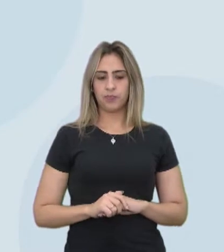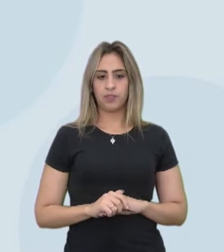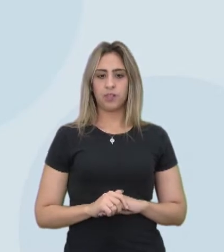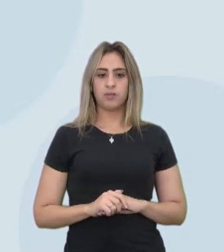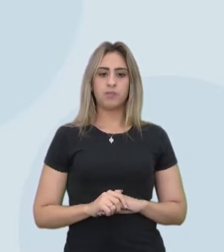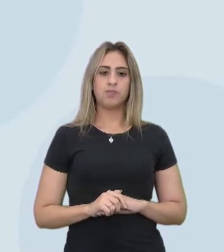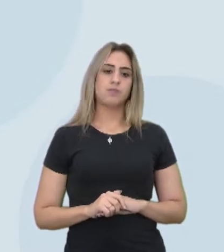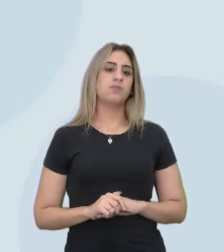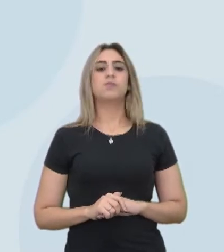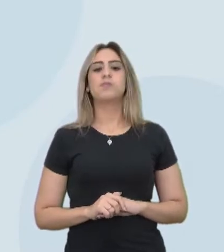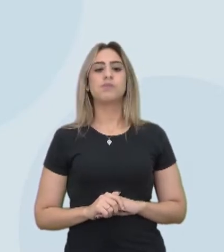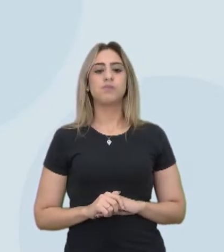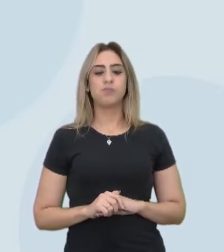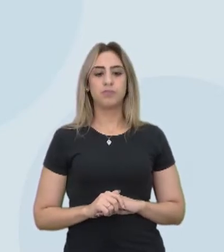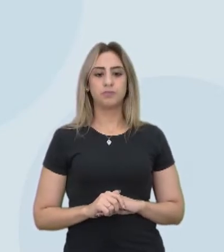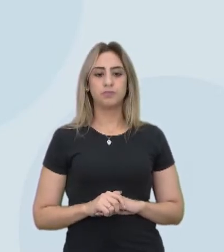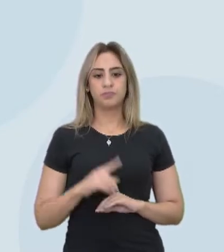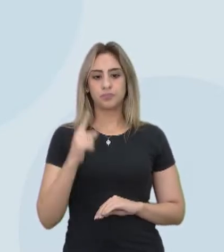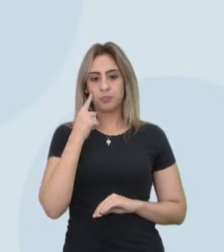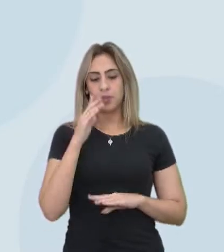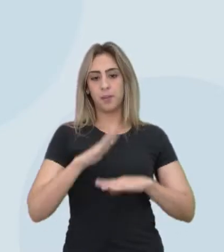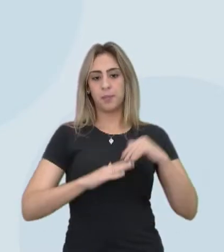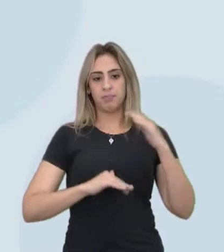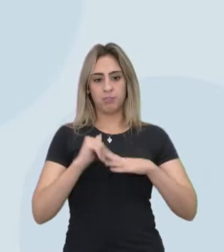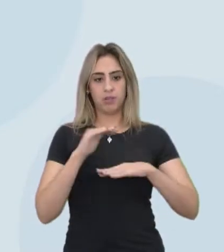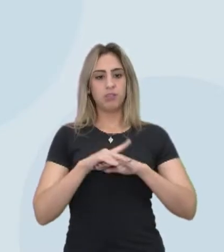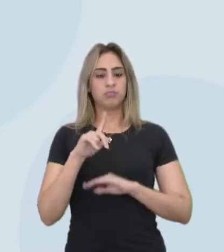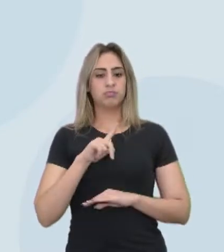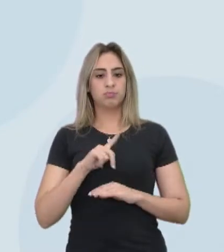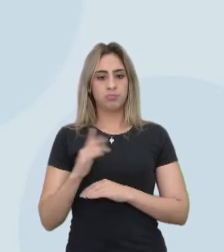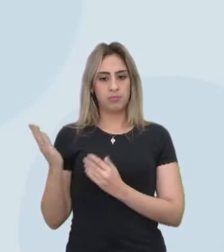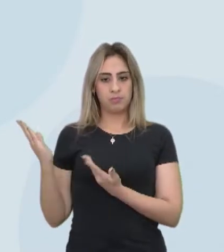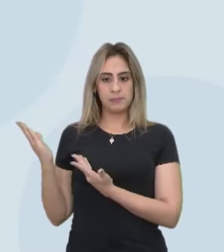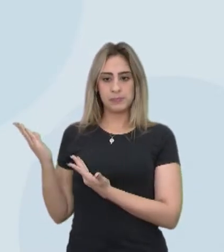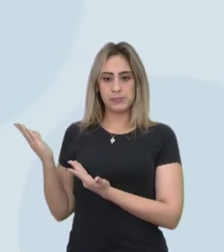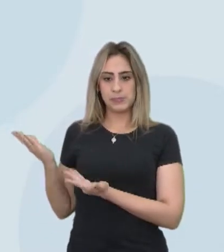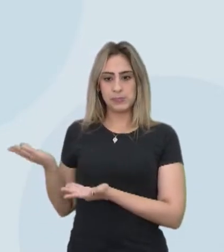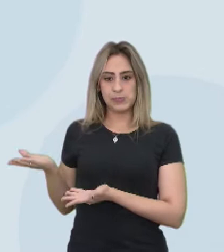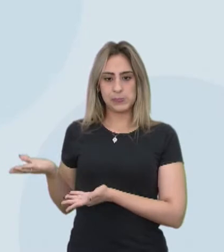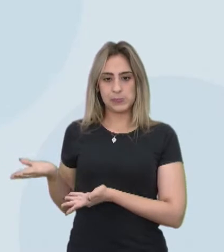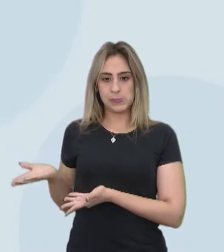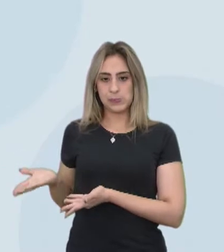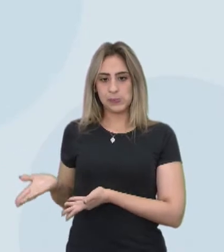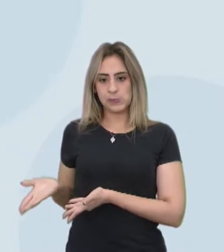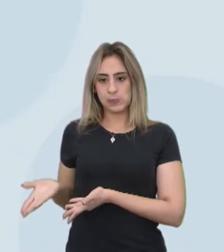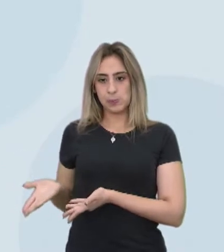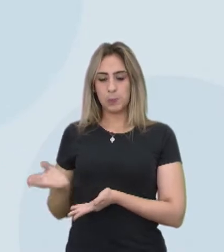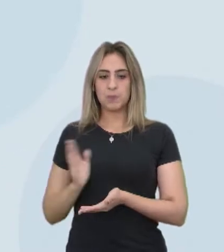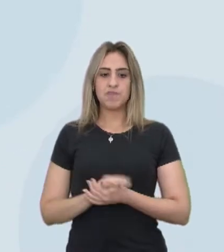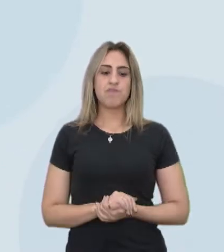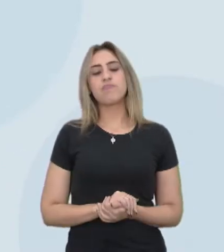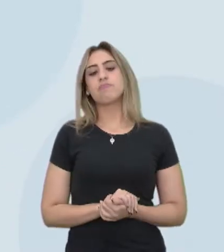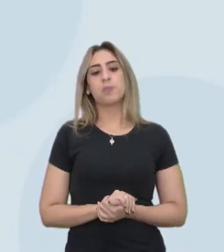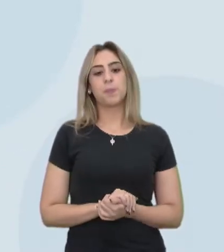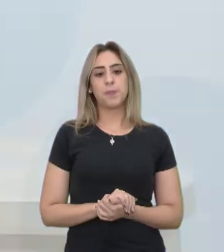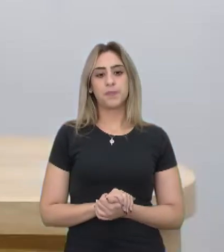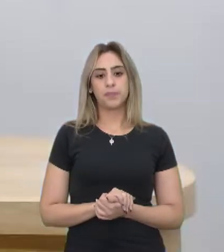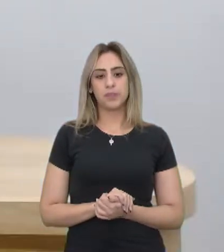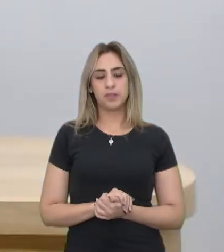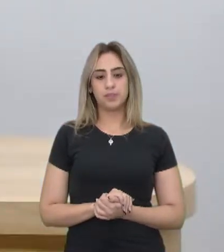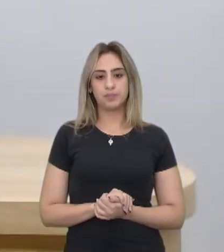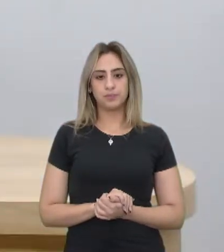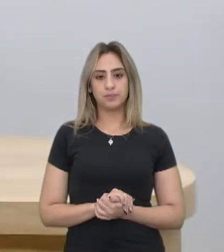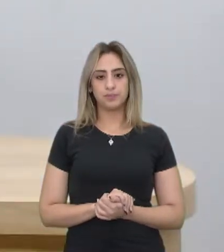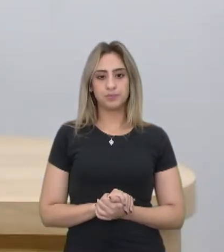01. A gente está vendo também a 04, a 08 e a 12.